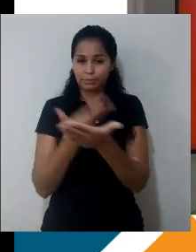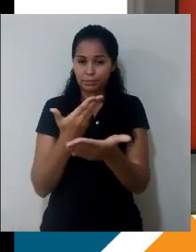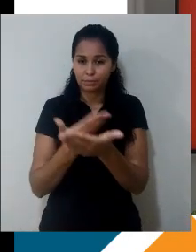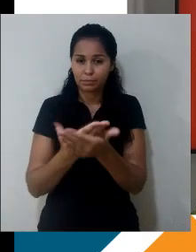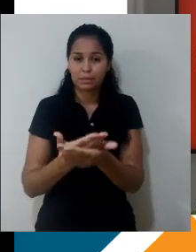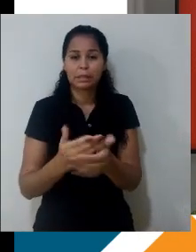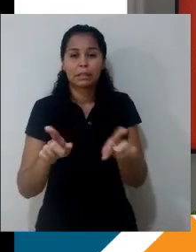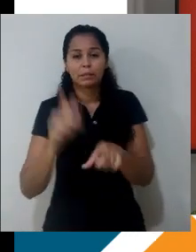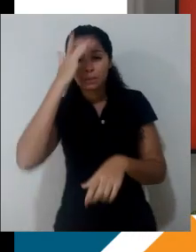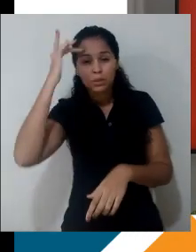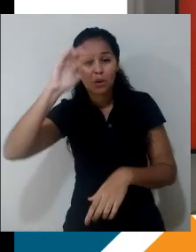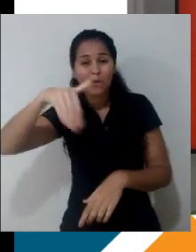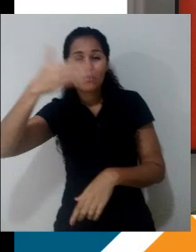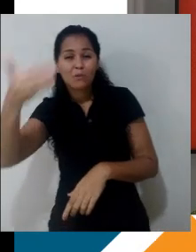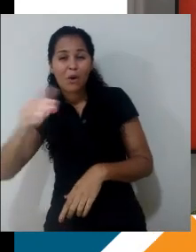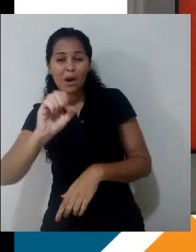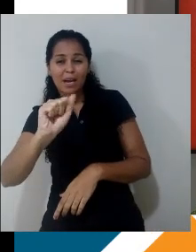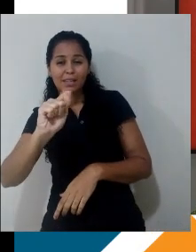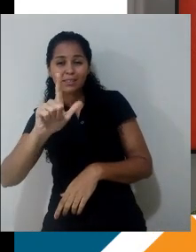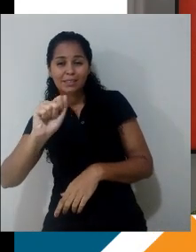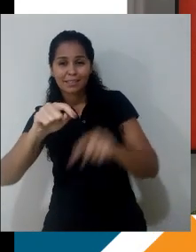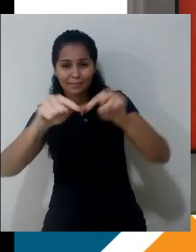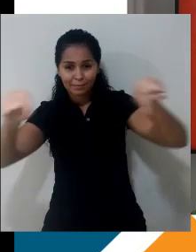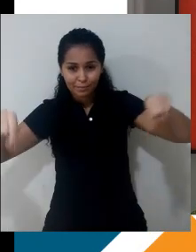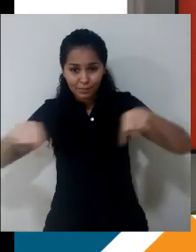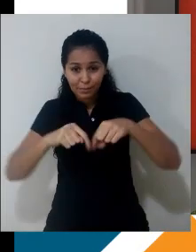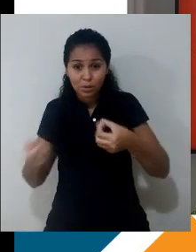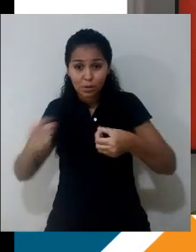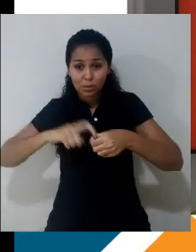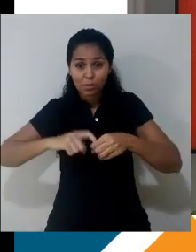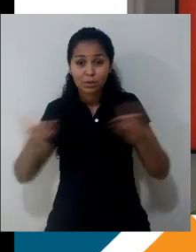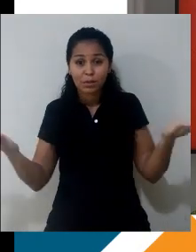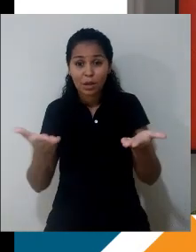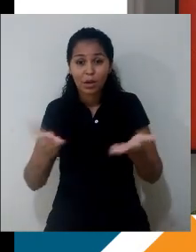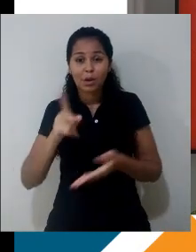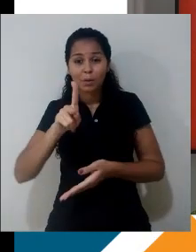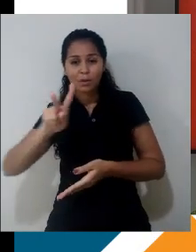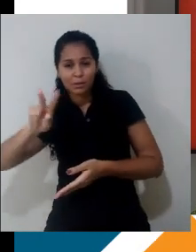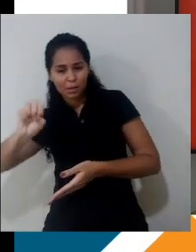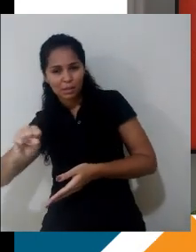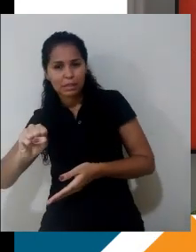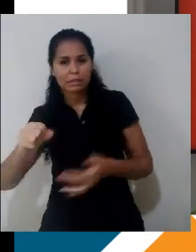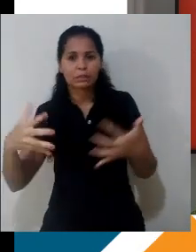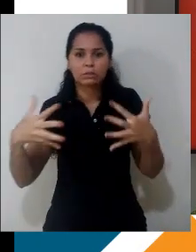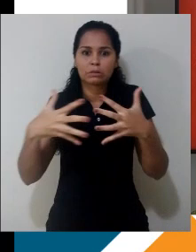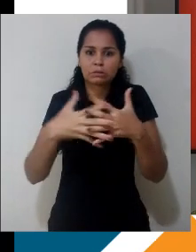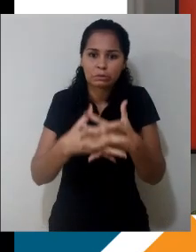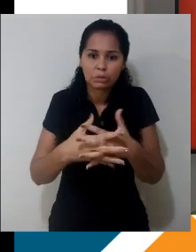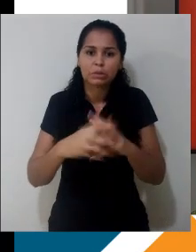gente que está muito tempo fora da sala de aula e está às vezes retornando agora para o PVS, então, tá um pouco perdido, tem que